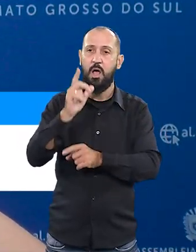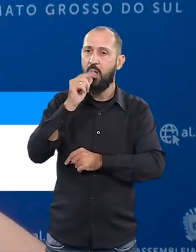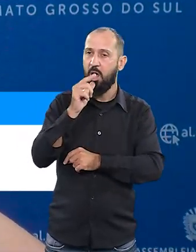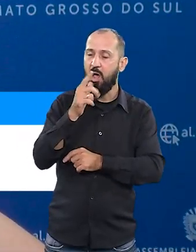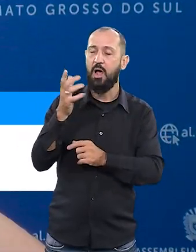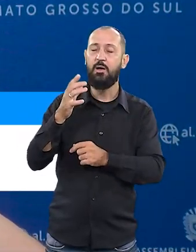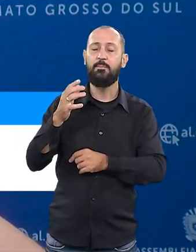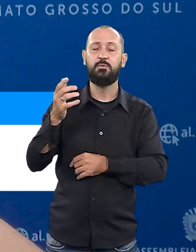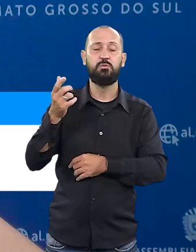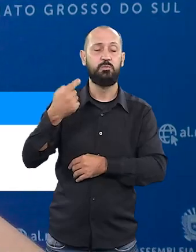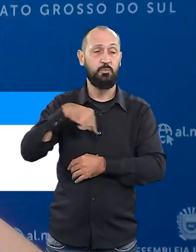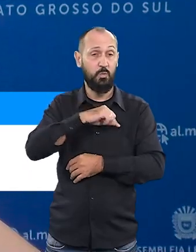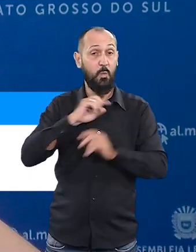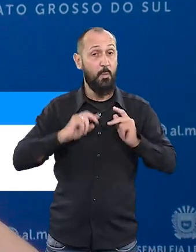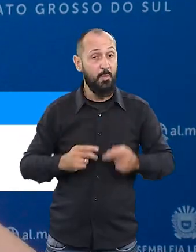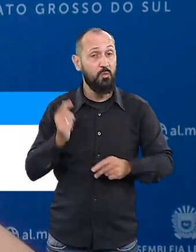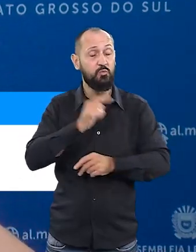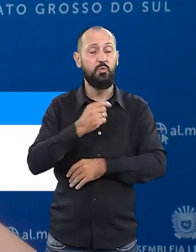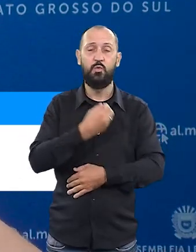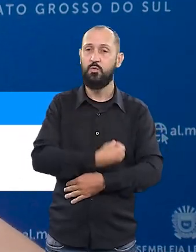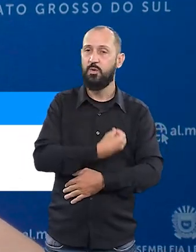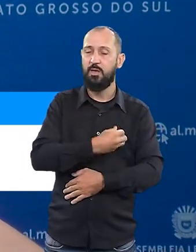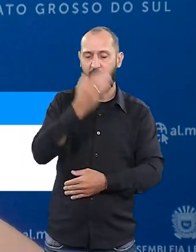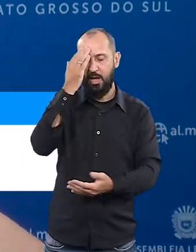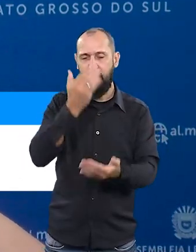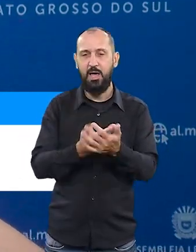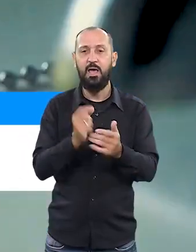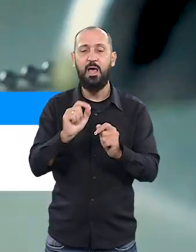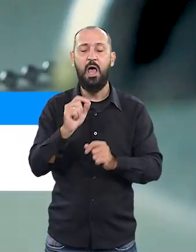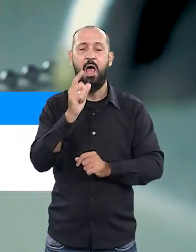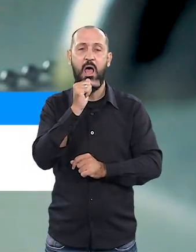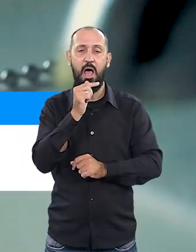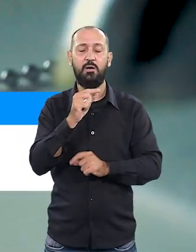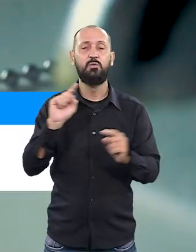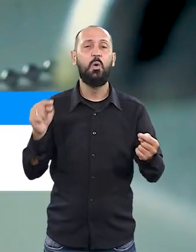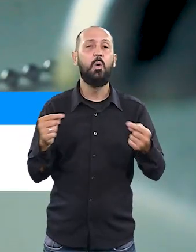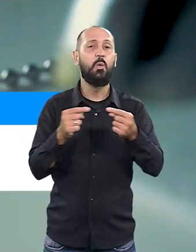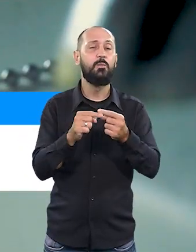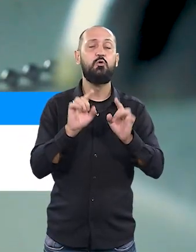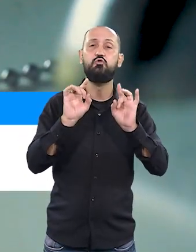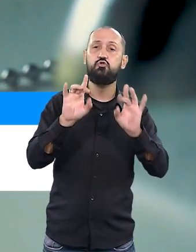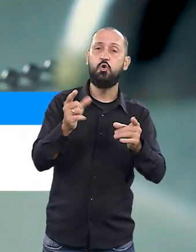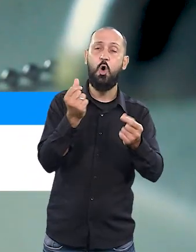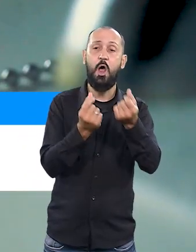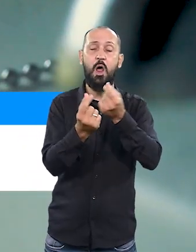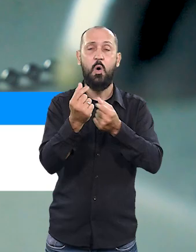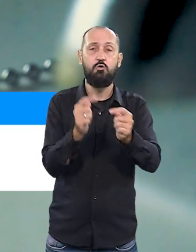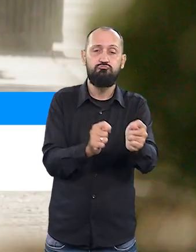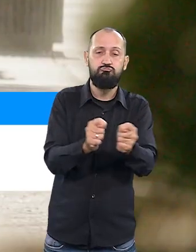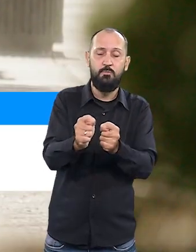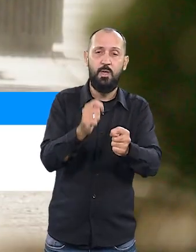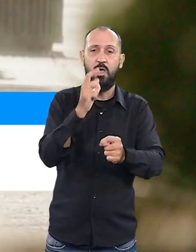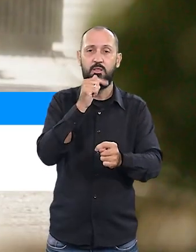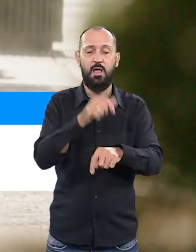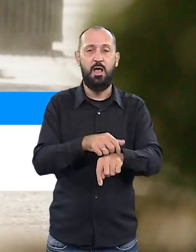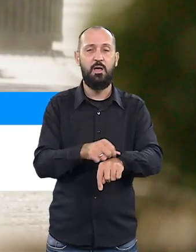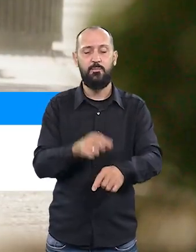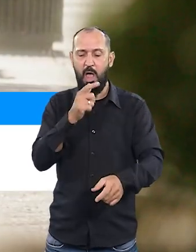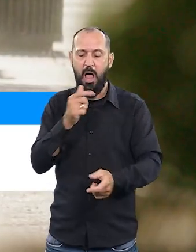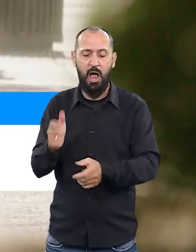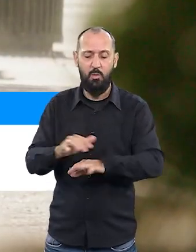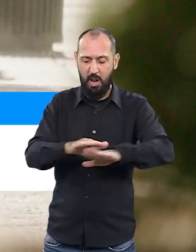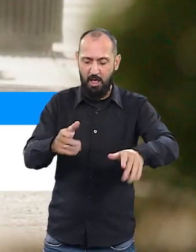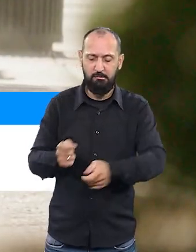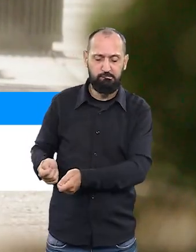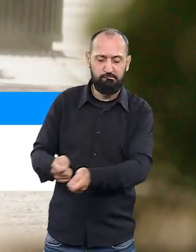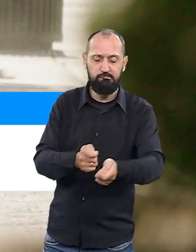água e sobrevivência Humana porque embora muitas pessoas acreditem que a preservação da água esteja ligada apenas à economia de água não varrer a calçada com água